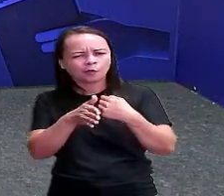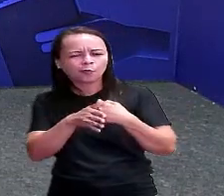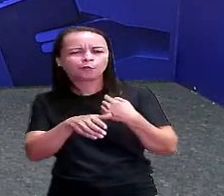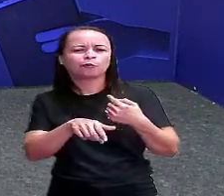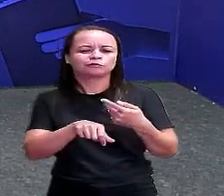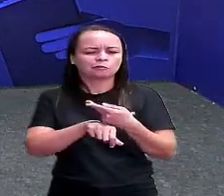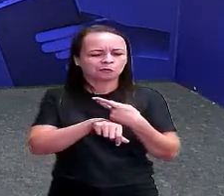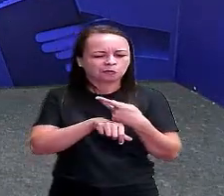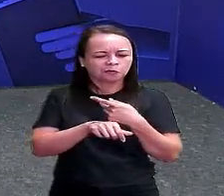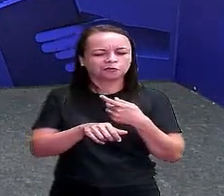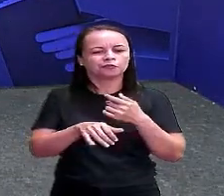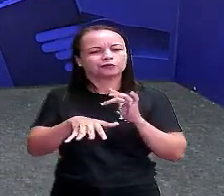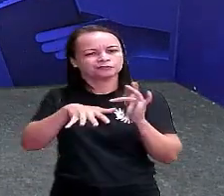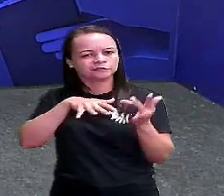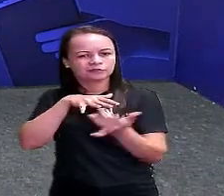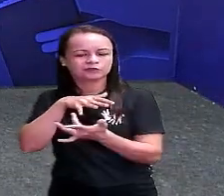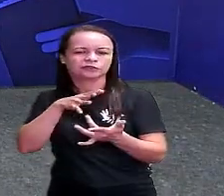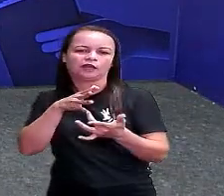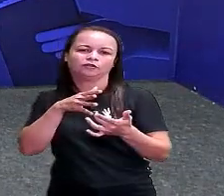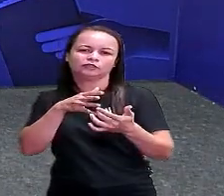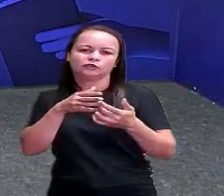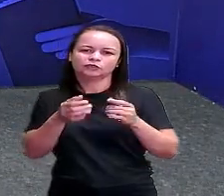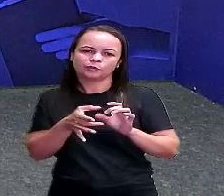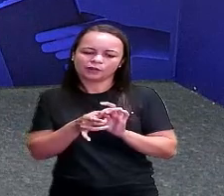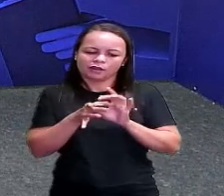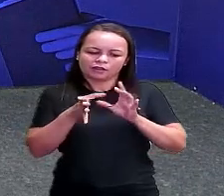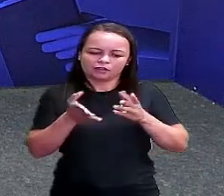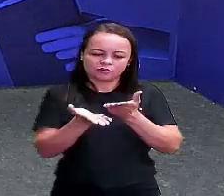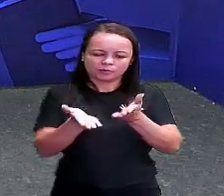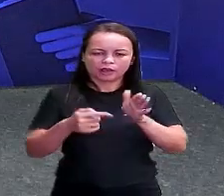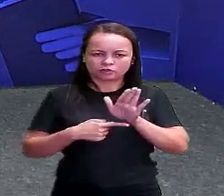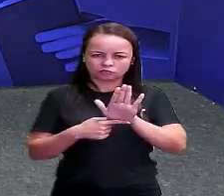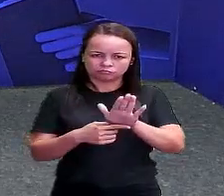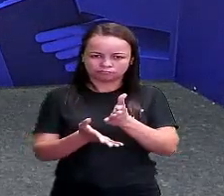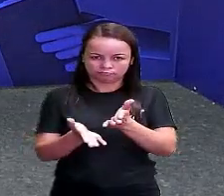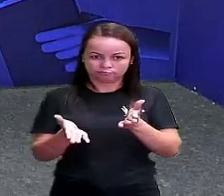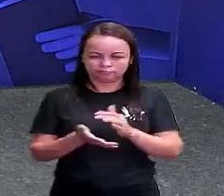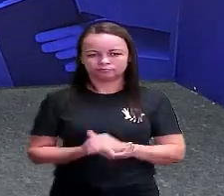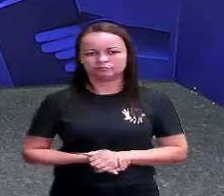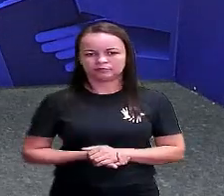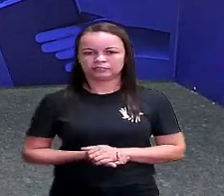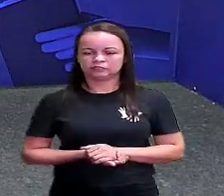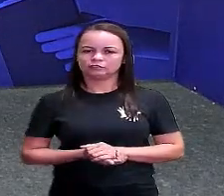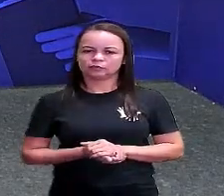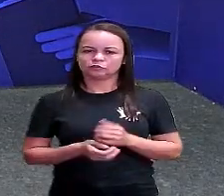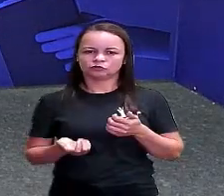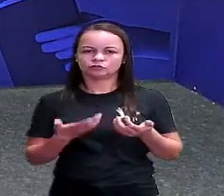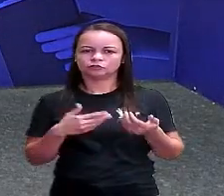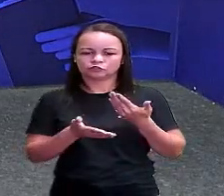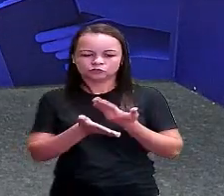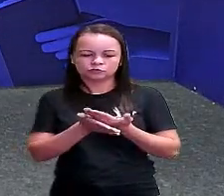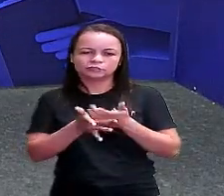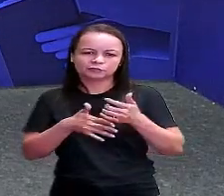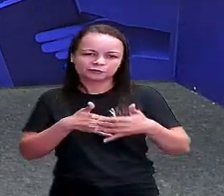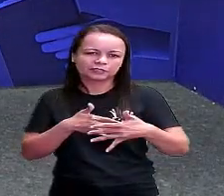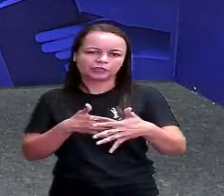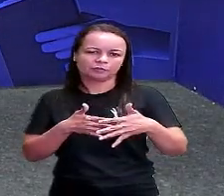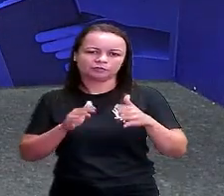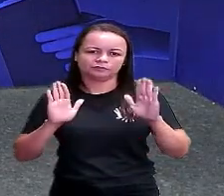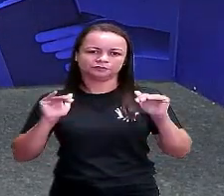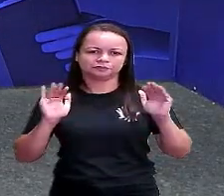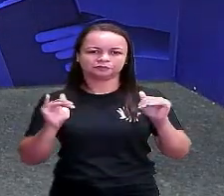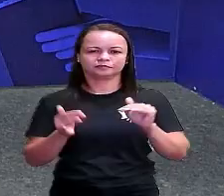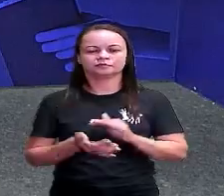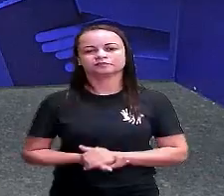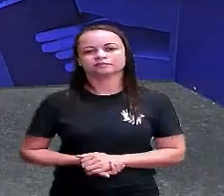redes sociais. Estou sempre disponível para ajudar vocês, tá bom? E estamos juntos. Vamos lá, continuando estudando. Tchau!